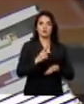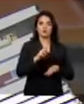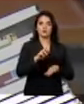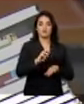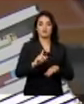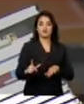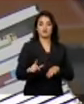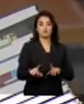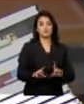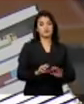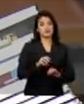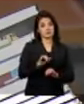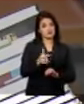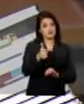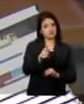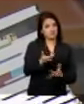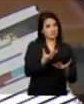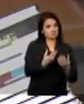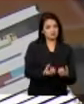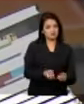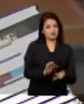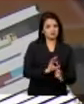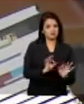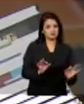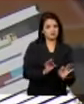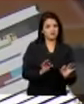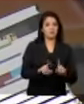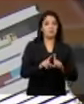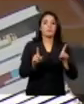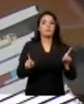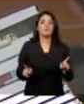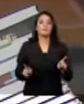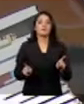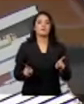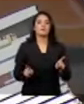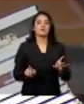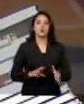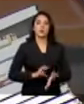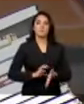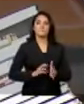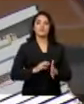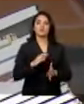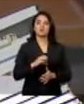Caso não acolhido o pleito, pretende, o Partido Comunista